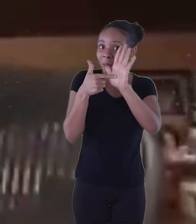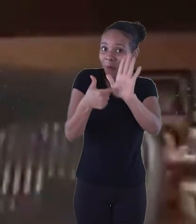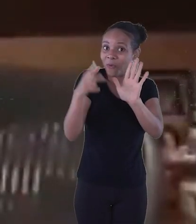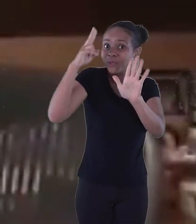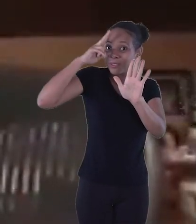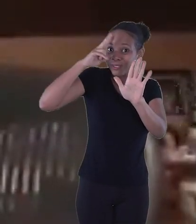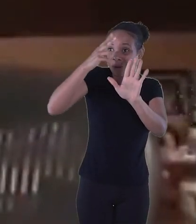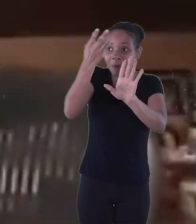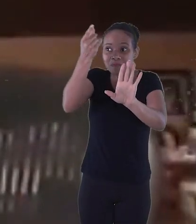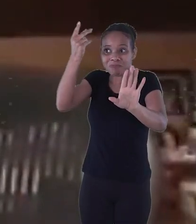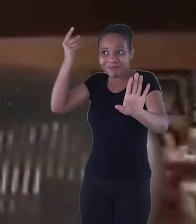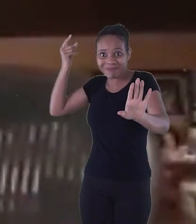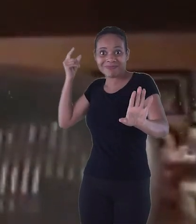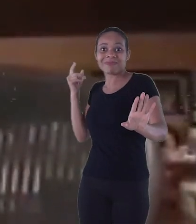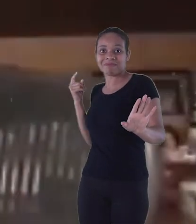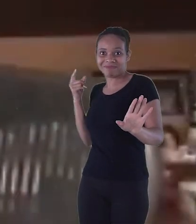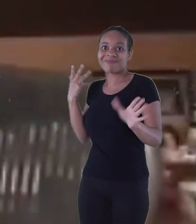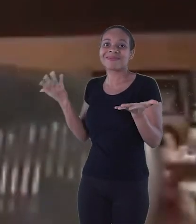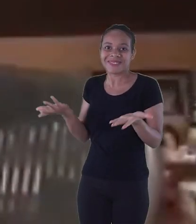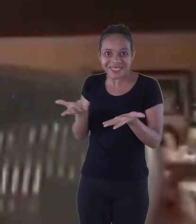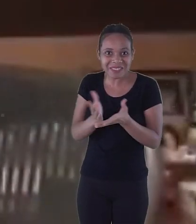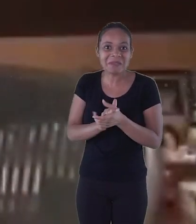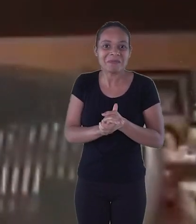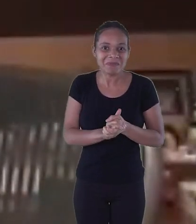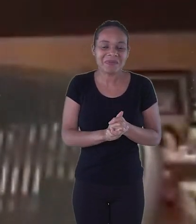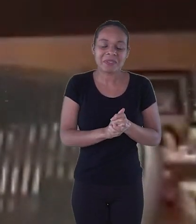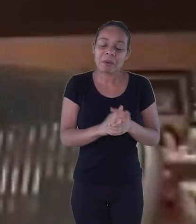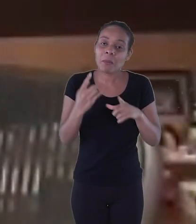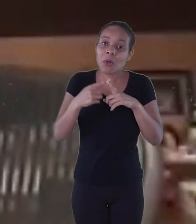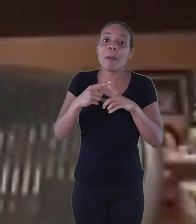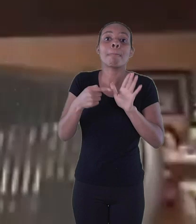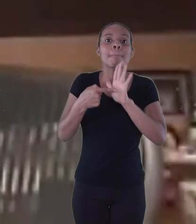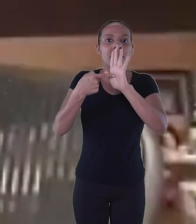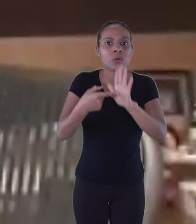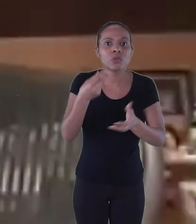temas com essa rica historiografia da escravidão,